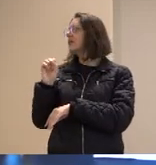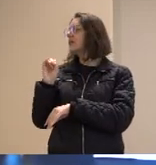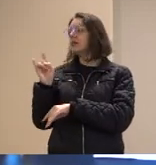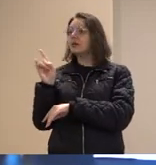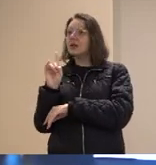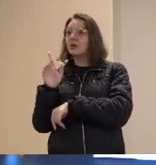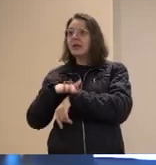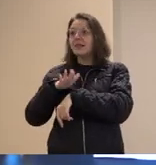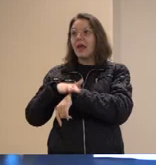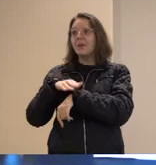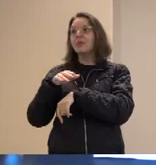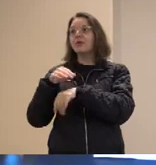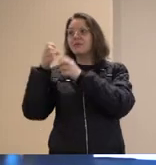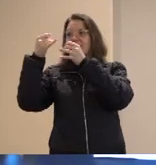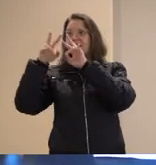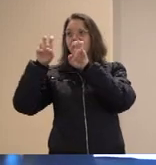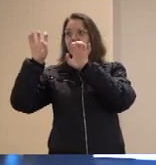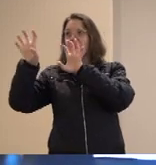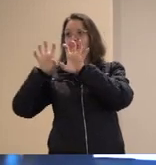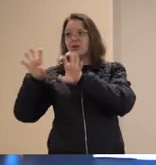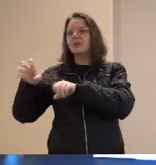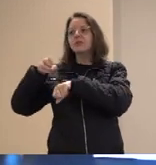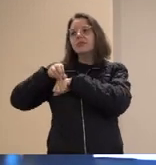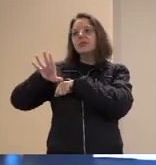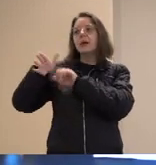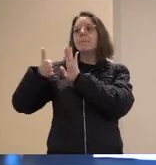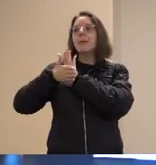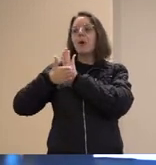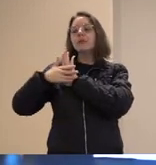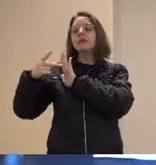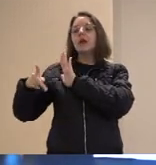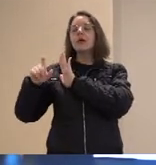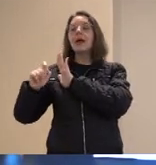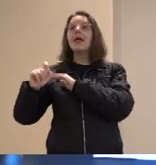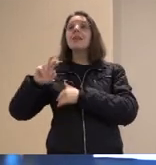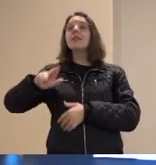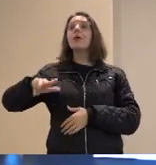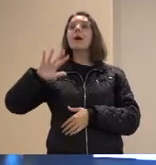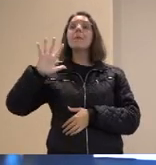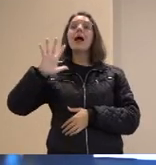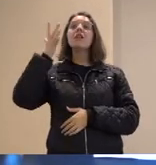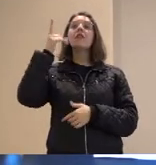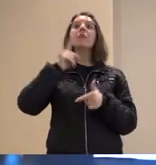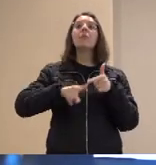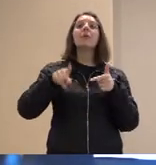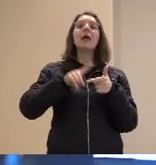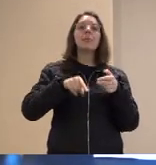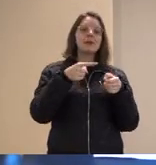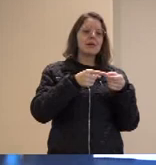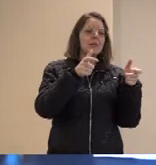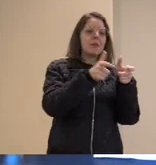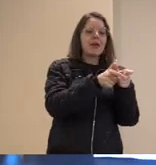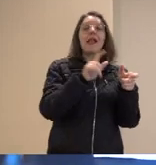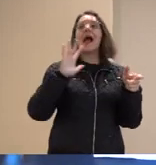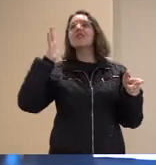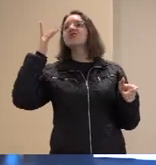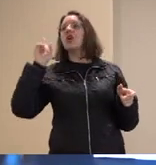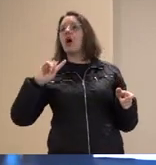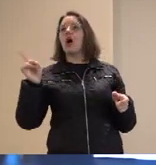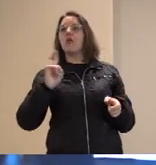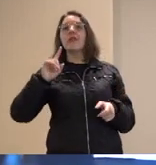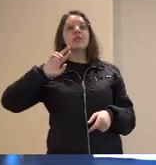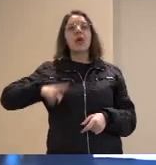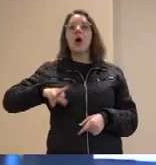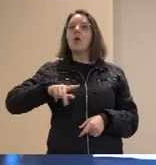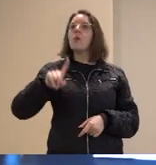do propósito que ela tem, que não é para resolver o problema da cidade pequena, tá? Que isso fique